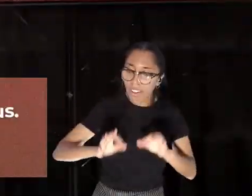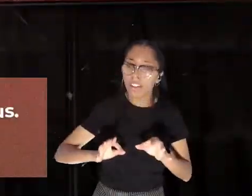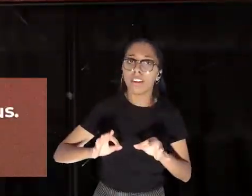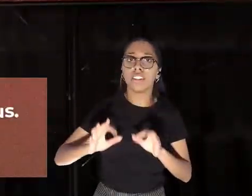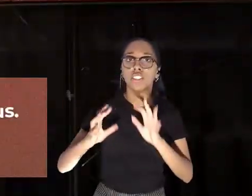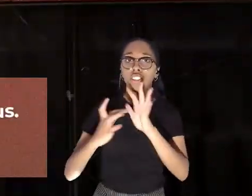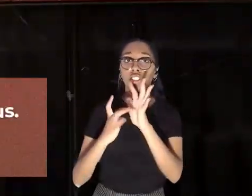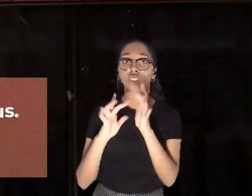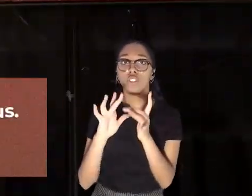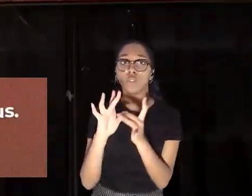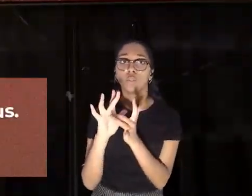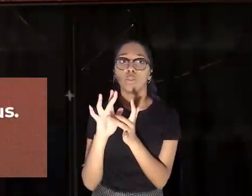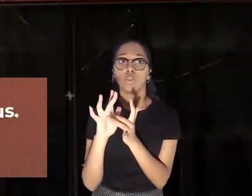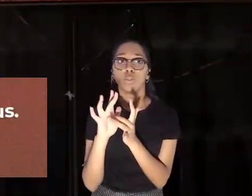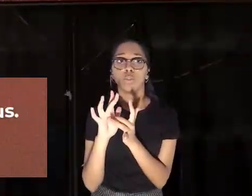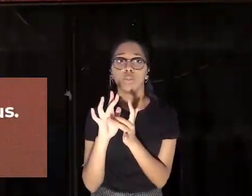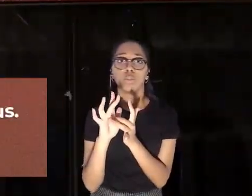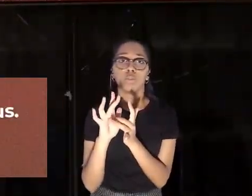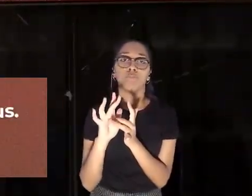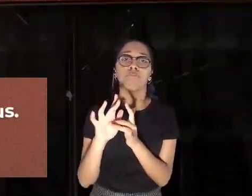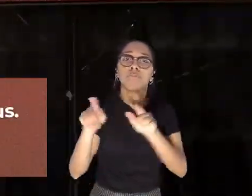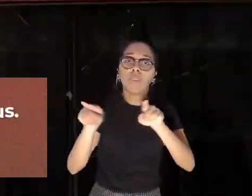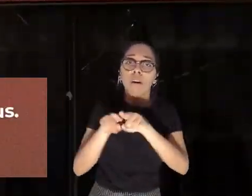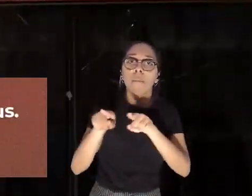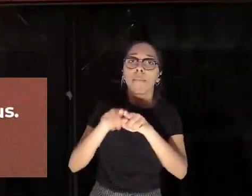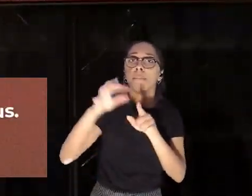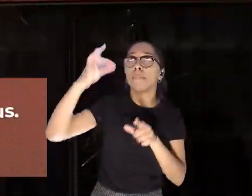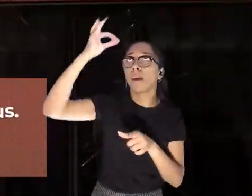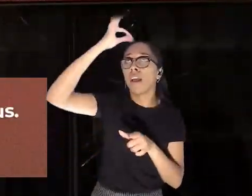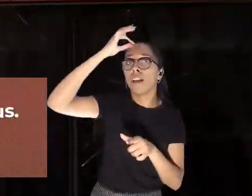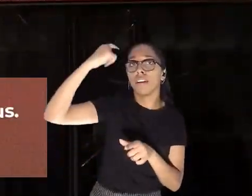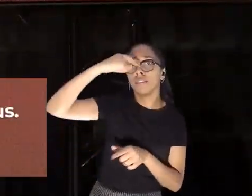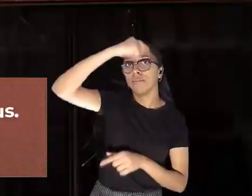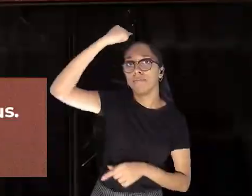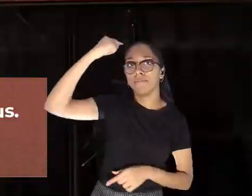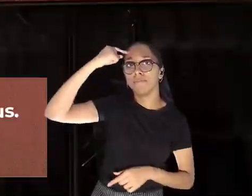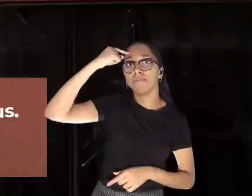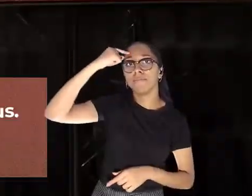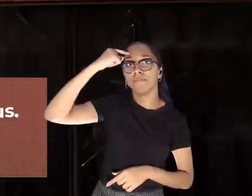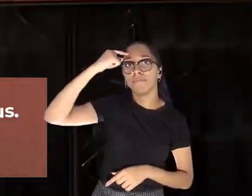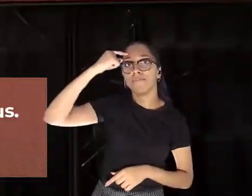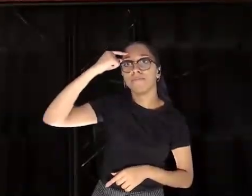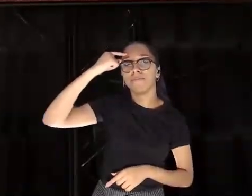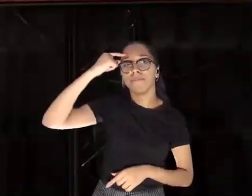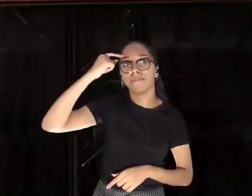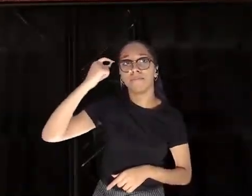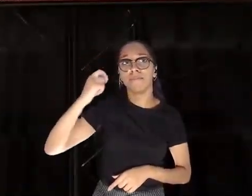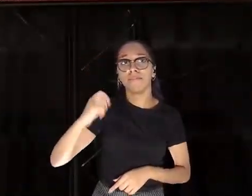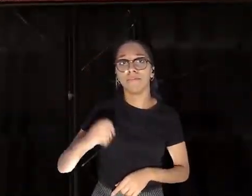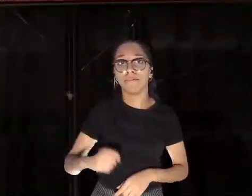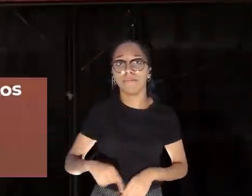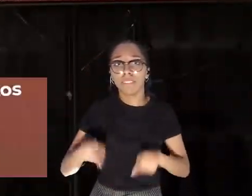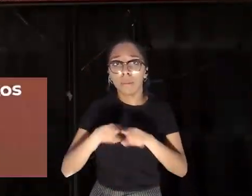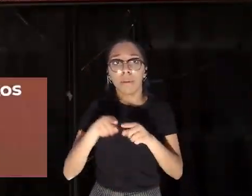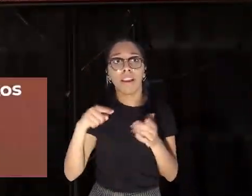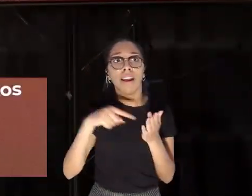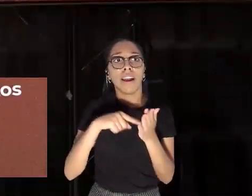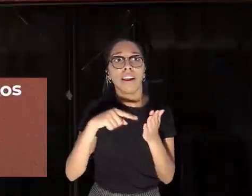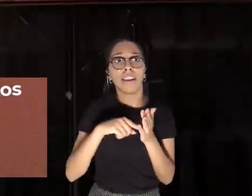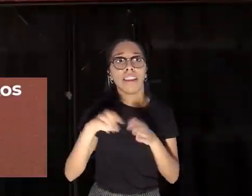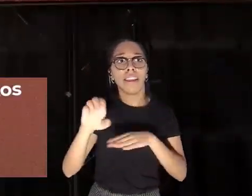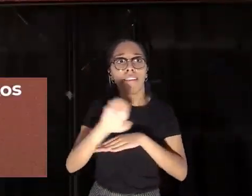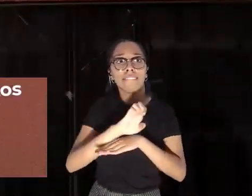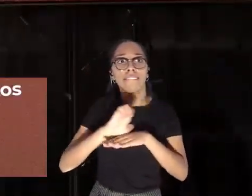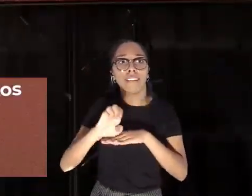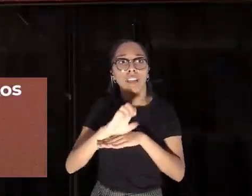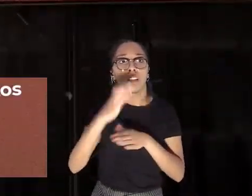Senhor Jesus Cristo e no Espírito do nosso Deus. Efésios 1:4: porque Deus